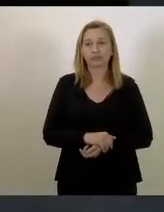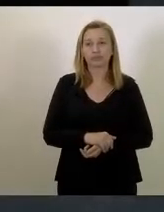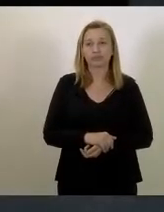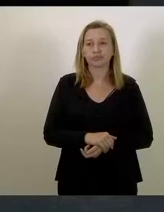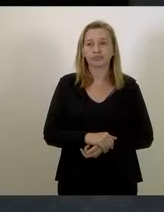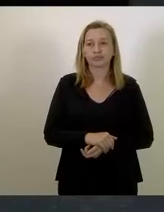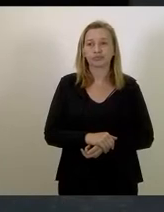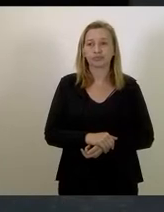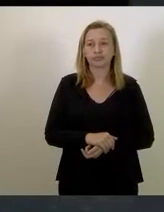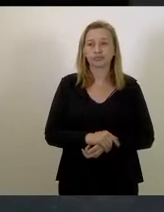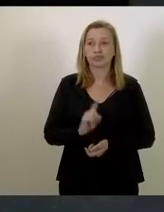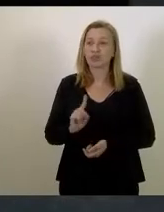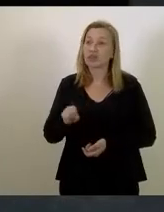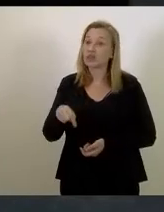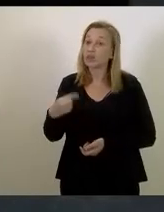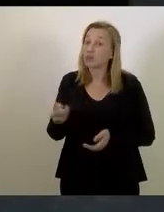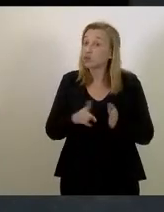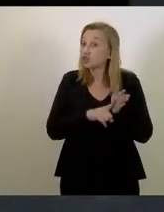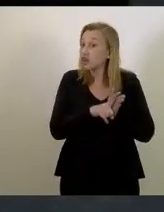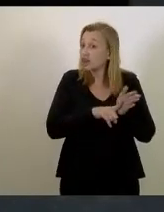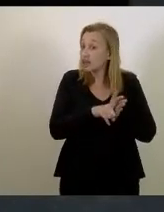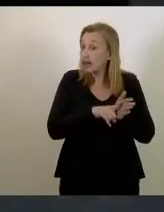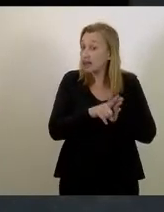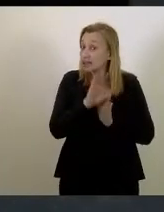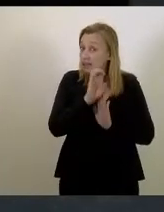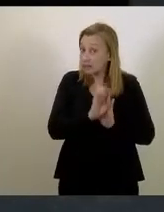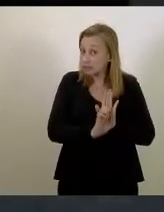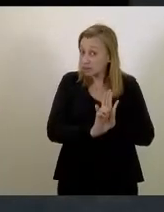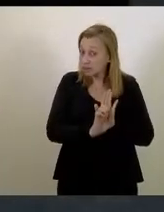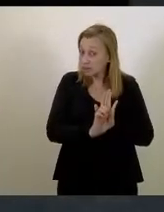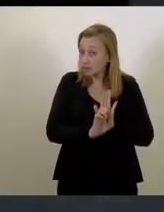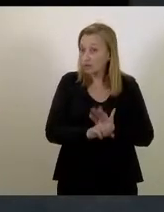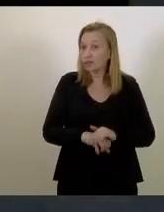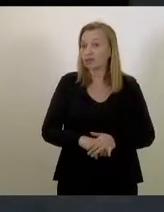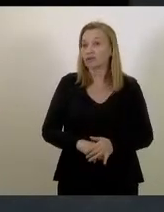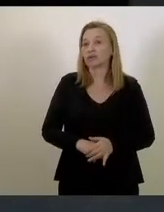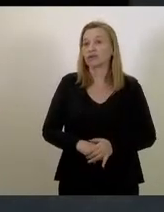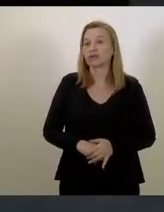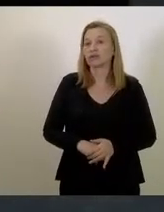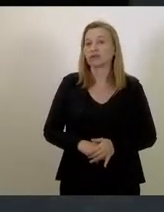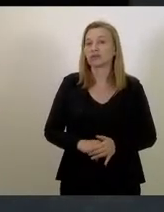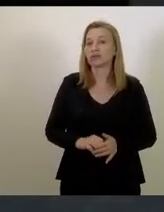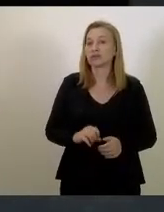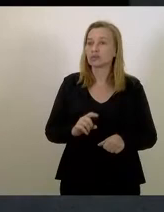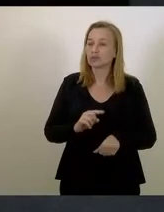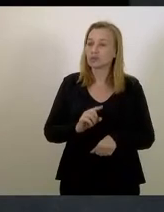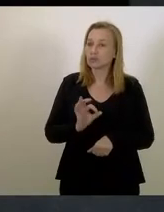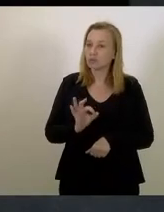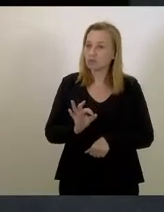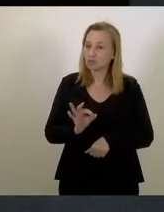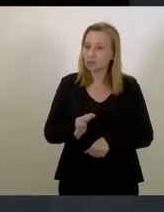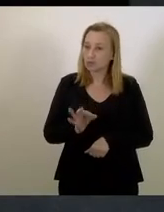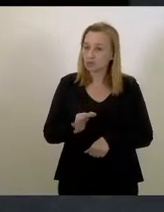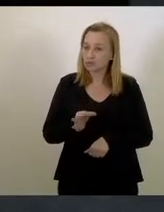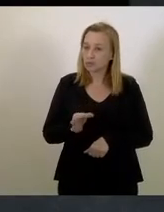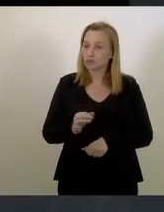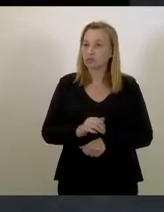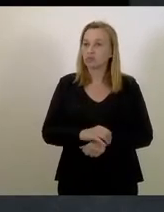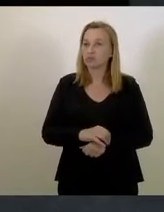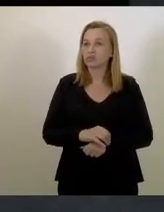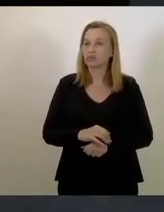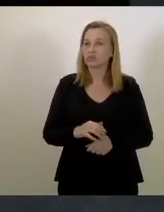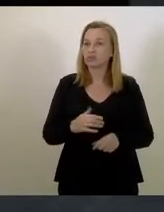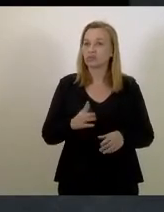após a análise das emendas por hora para prosseguimento dos